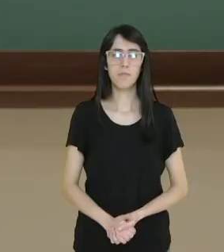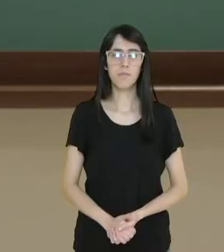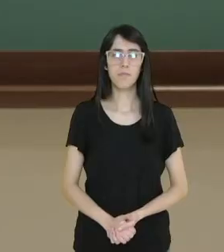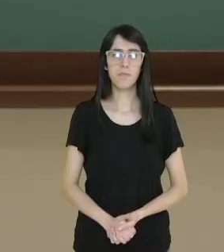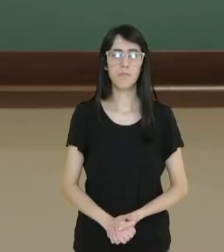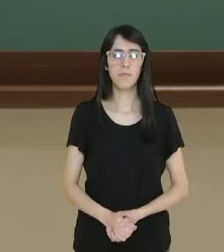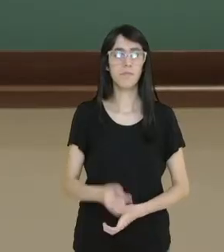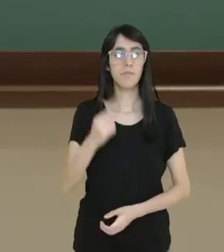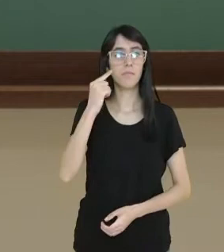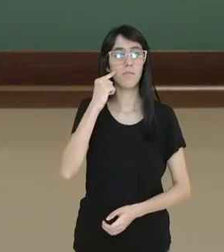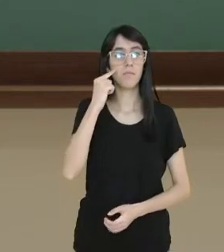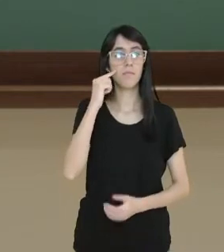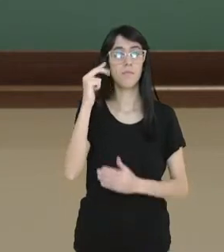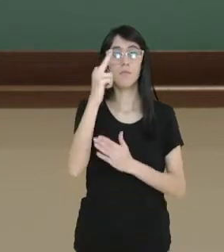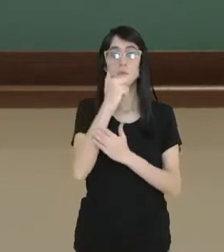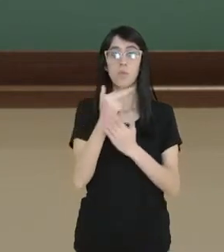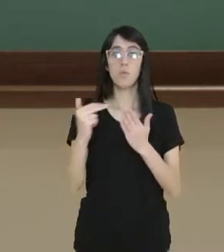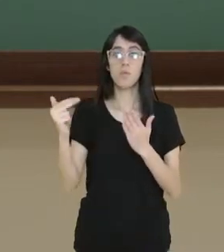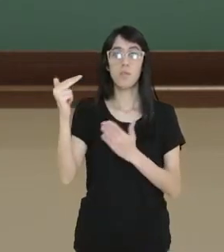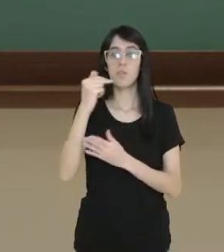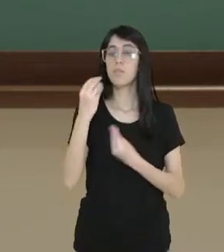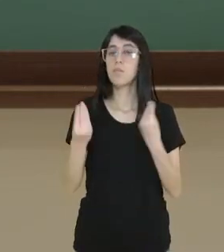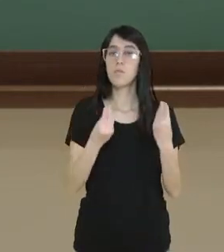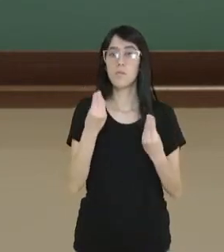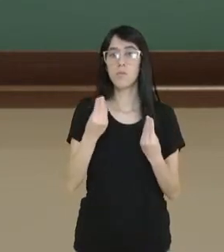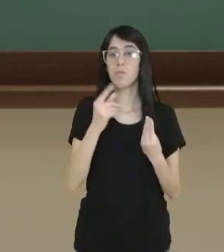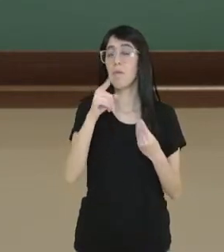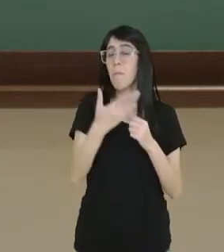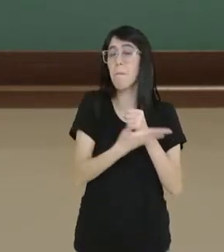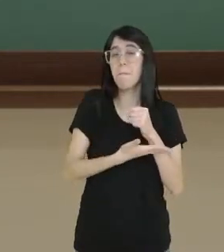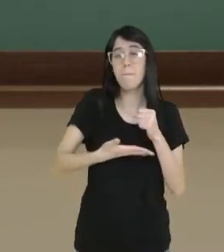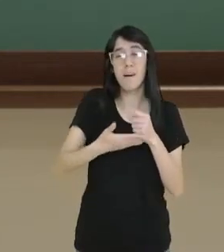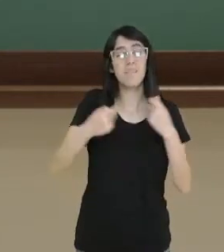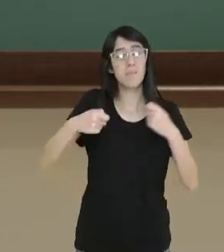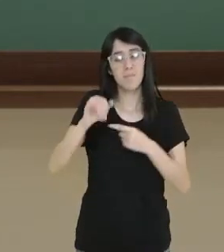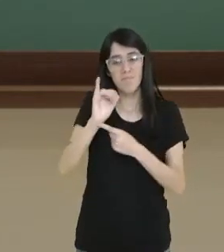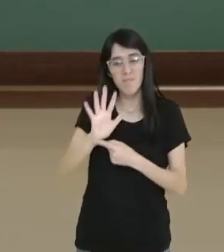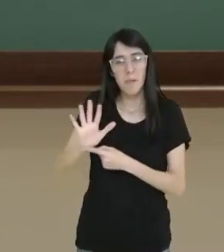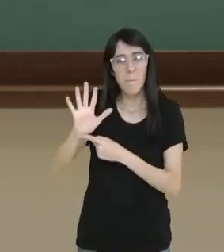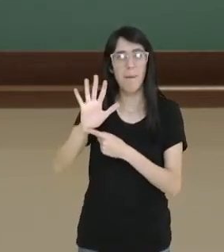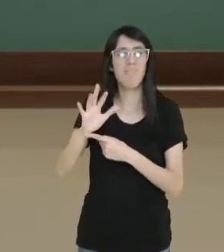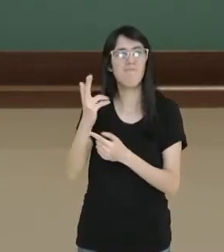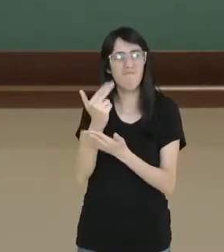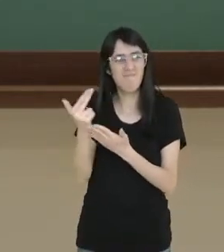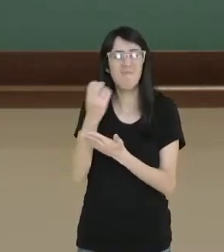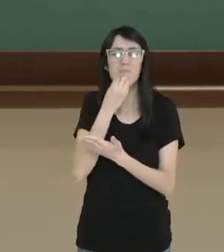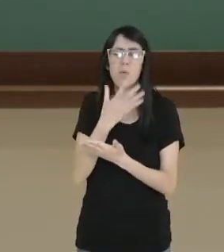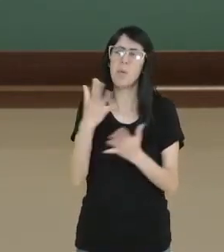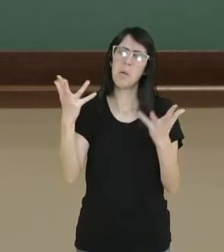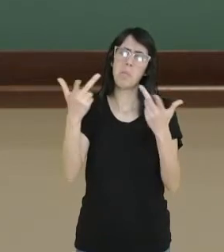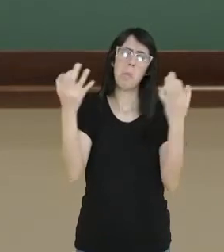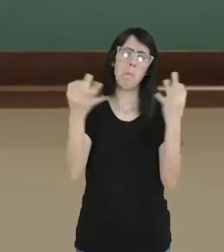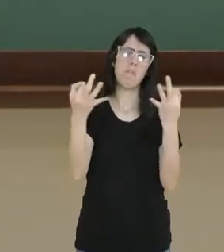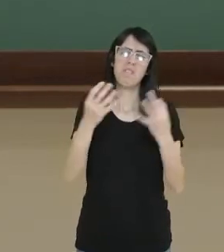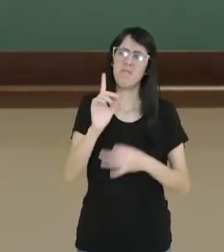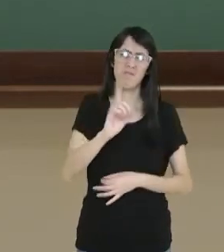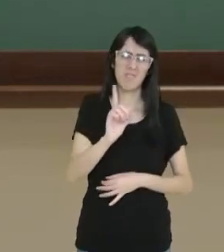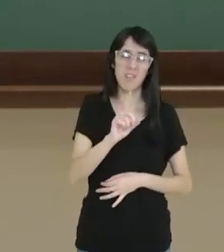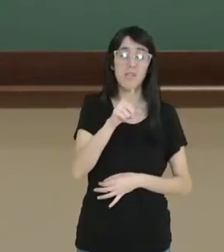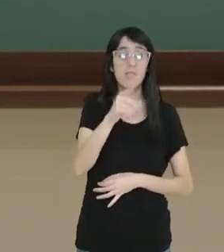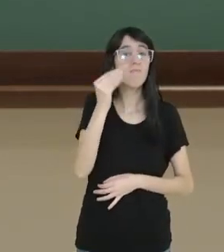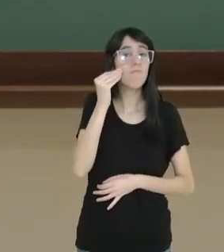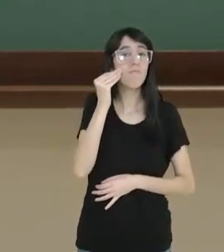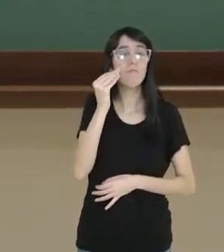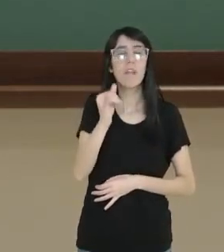O desenho, galera, o desenho é básico, a gente precisa fazer, não precisa fazer perfeito, lindo e maravilhoso, mas tem que ser feito, porque